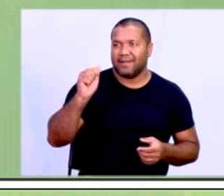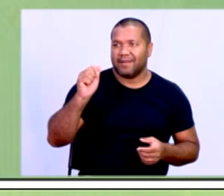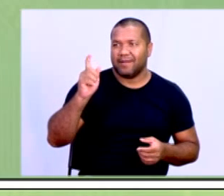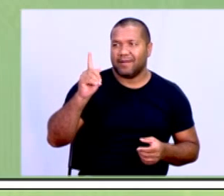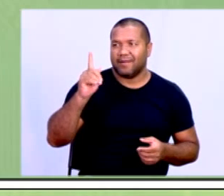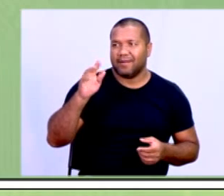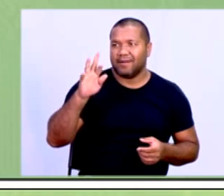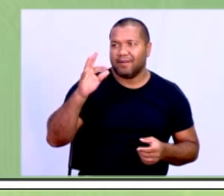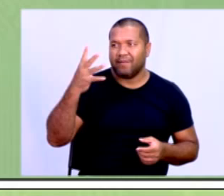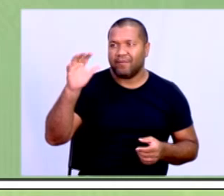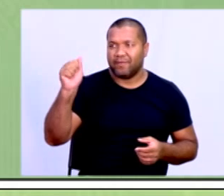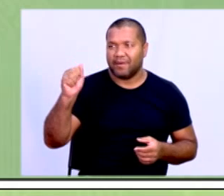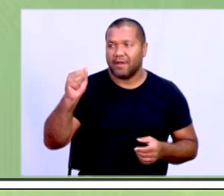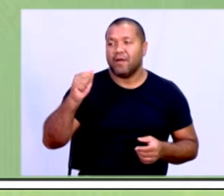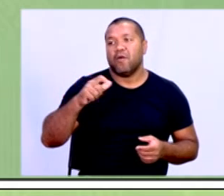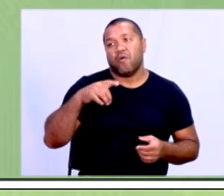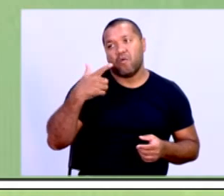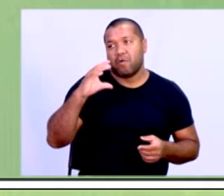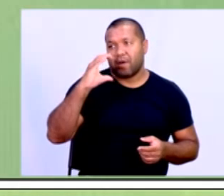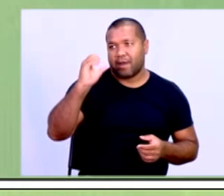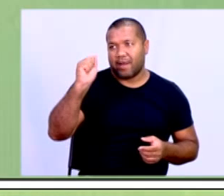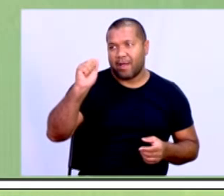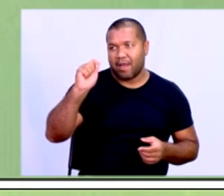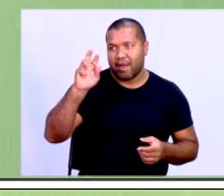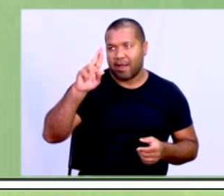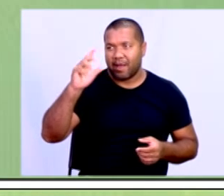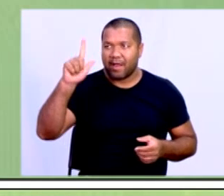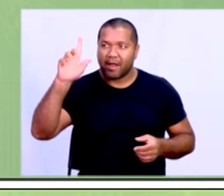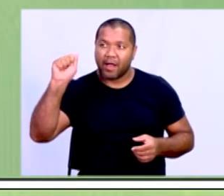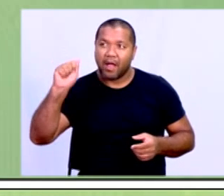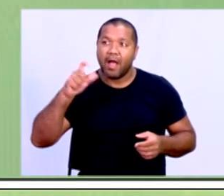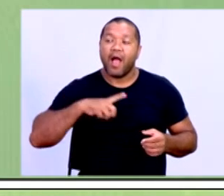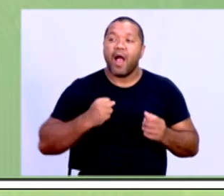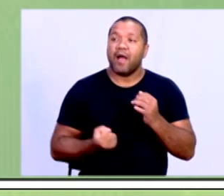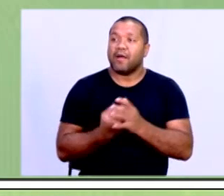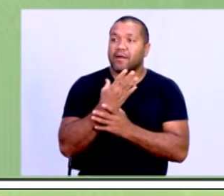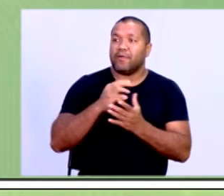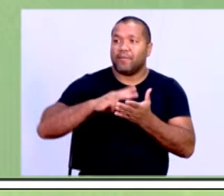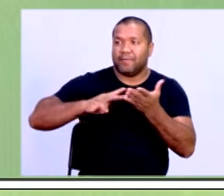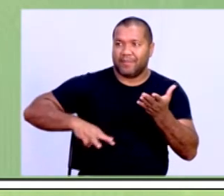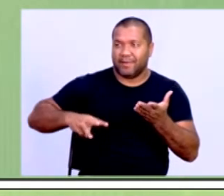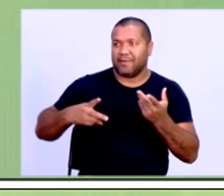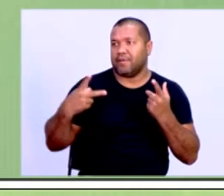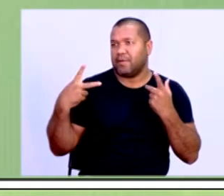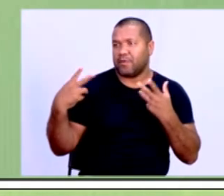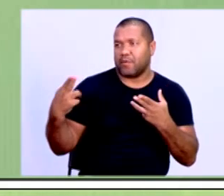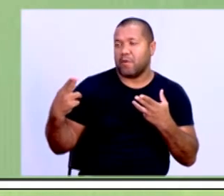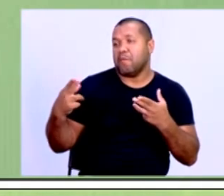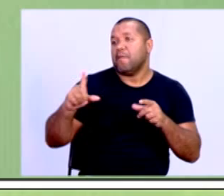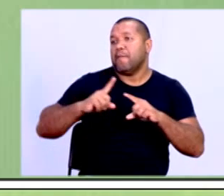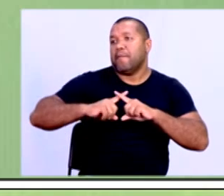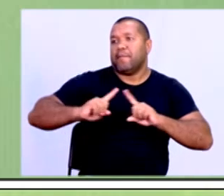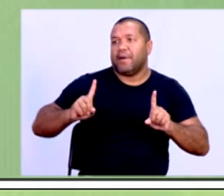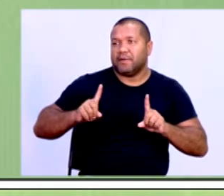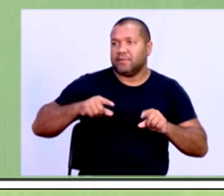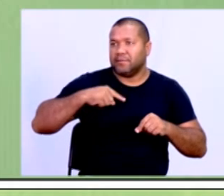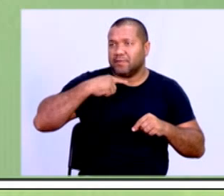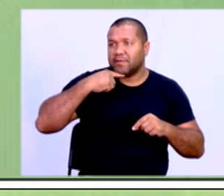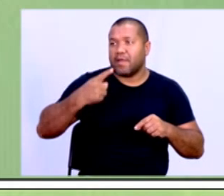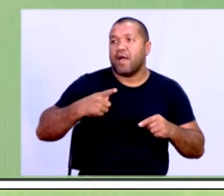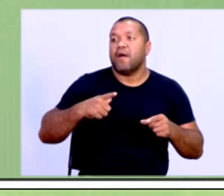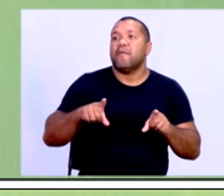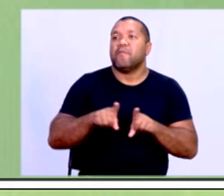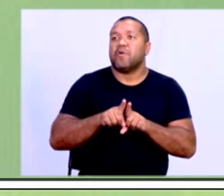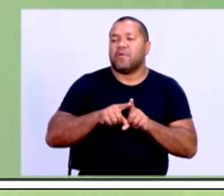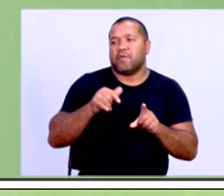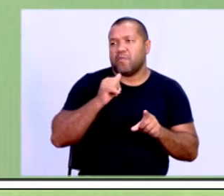Carga. Então, eu crio o mesmo método tarifa, porém com o parâmetro